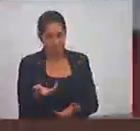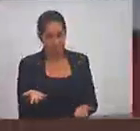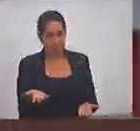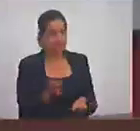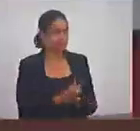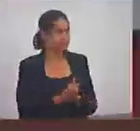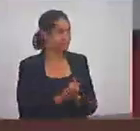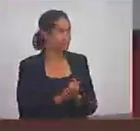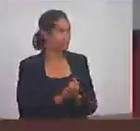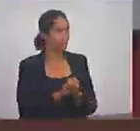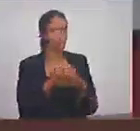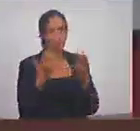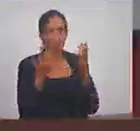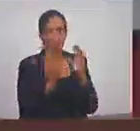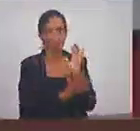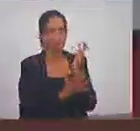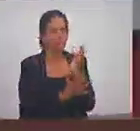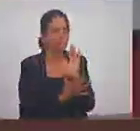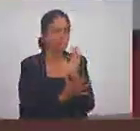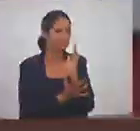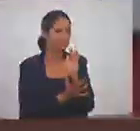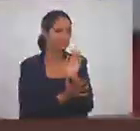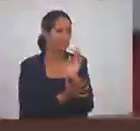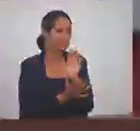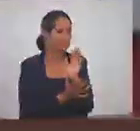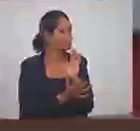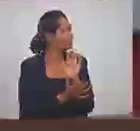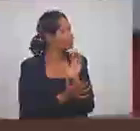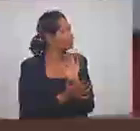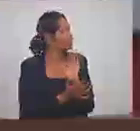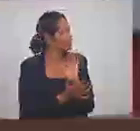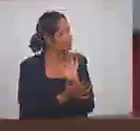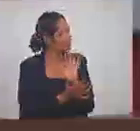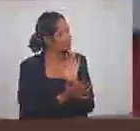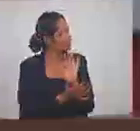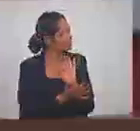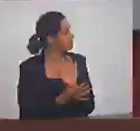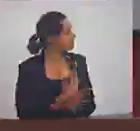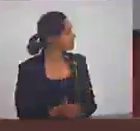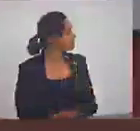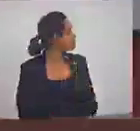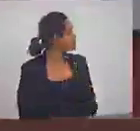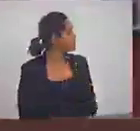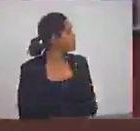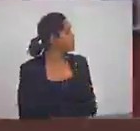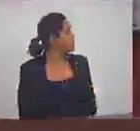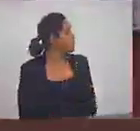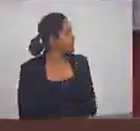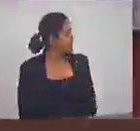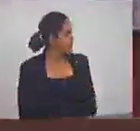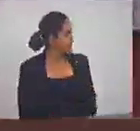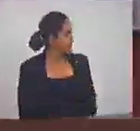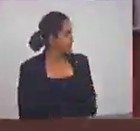Obrigada. Obrigada.